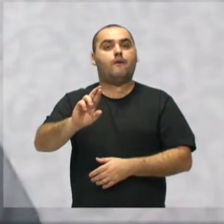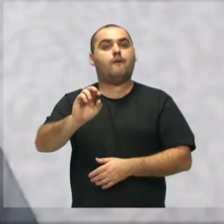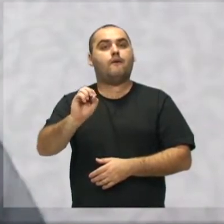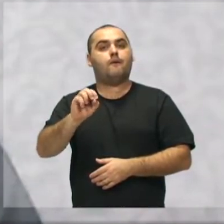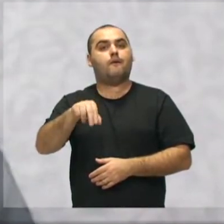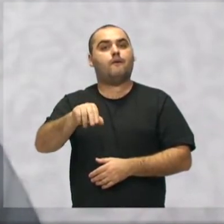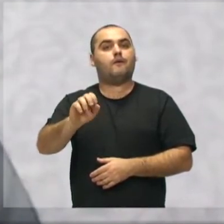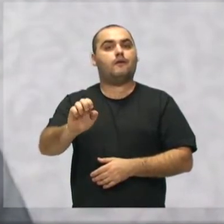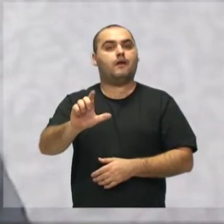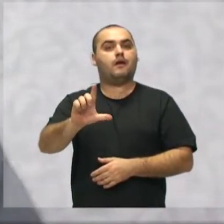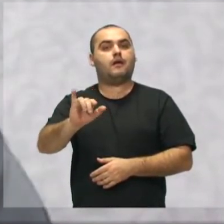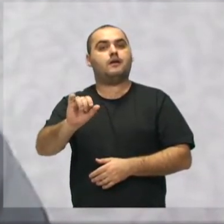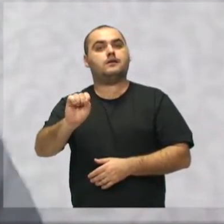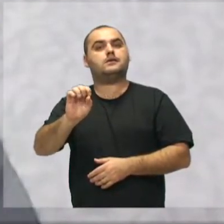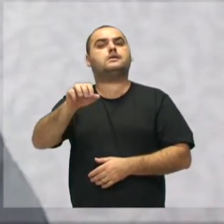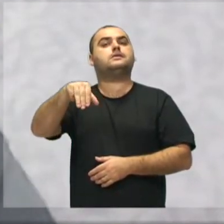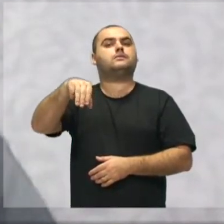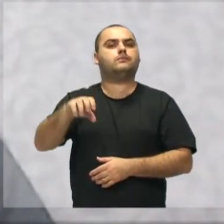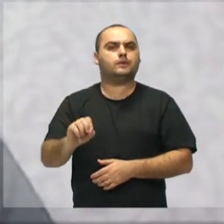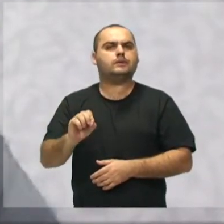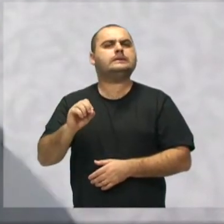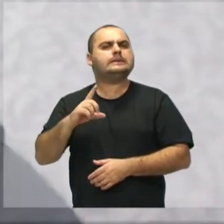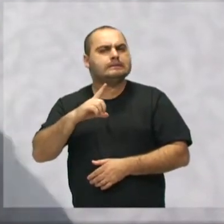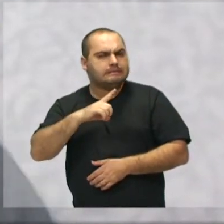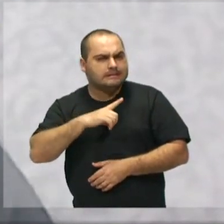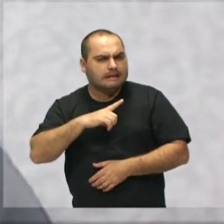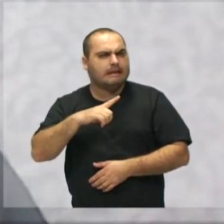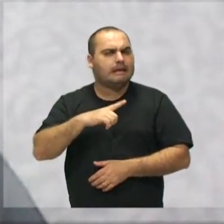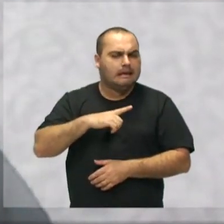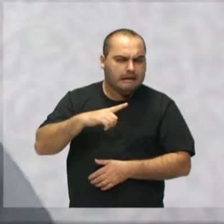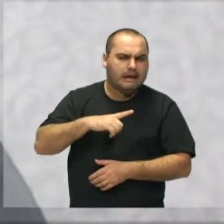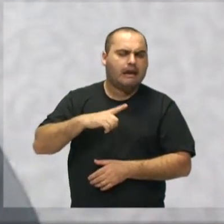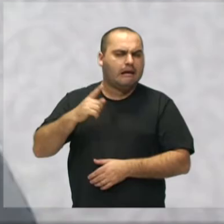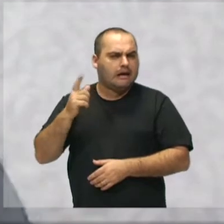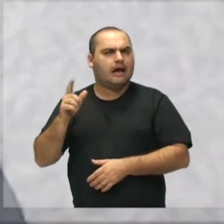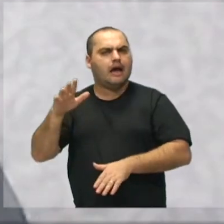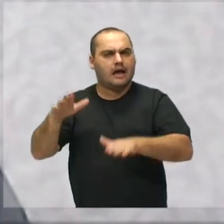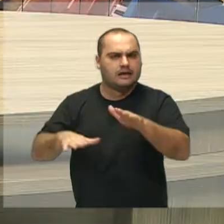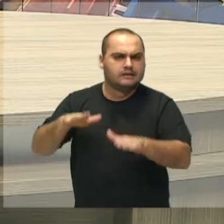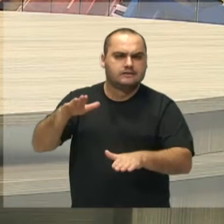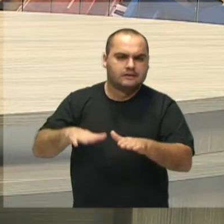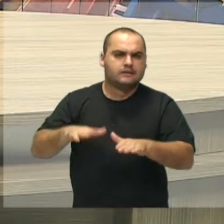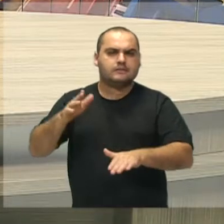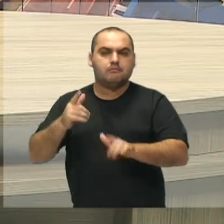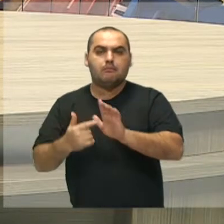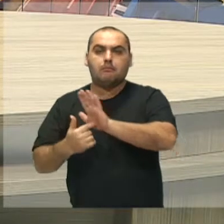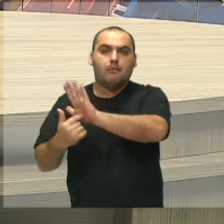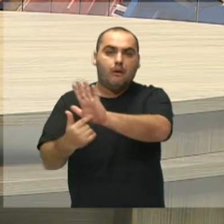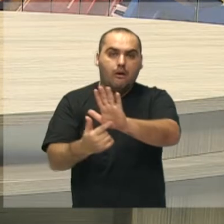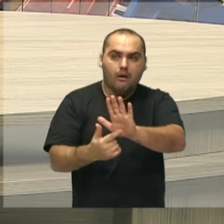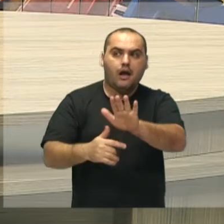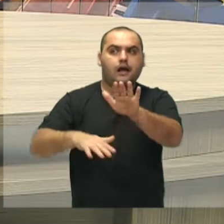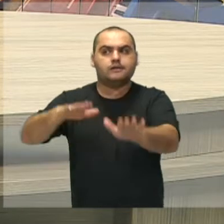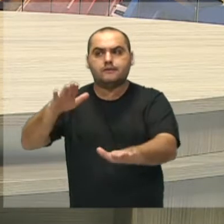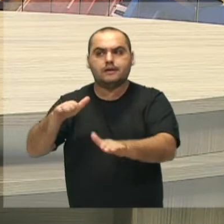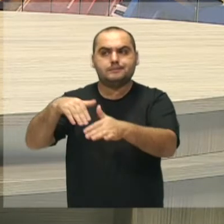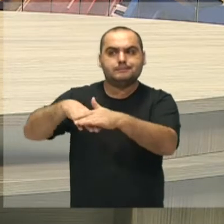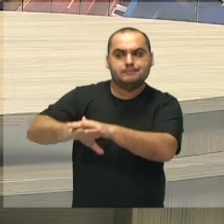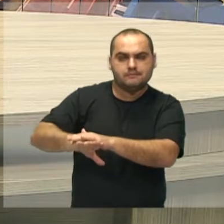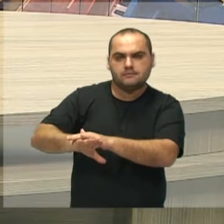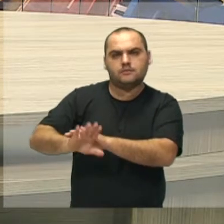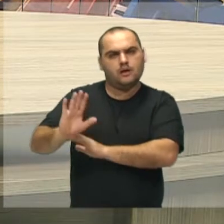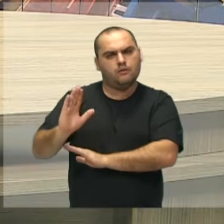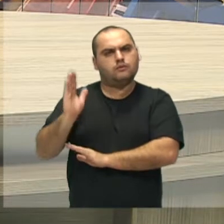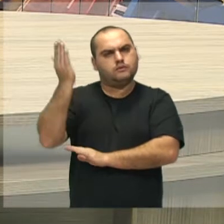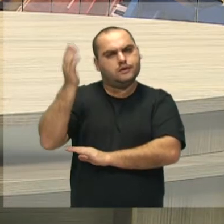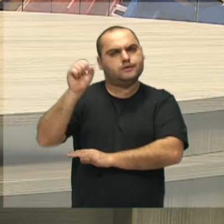ainda perpetua, ainda fica lá nos resíduos da cultura, de vez em quando dá cara e aparece de novo. Isso acontece muito lá,